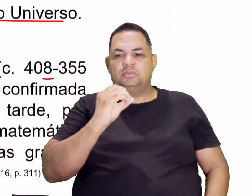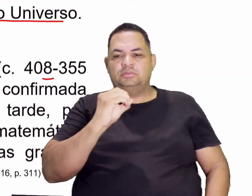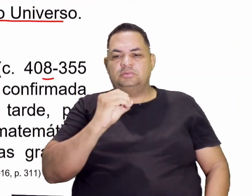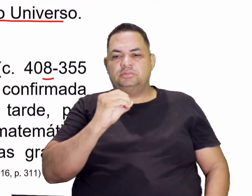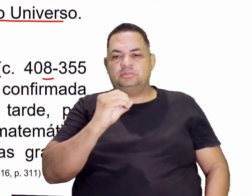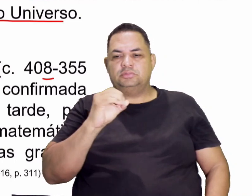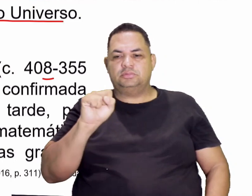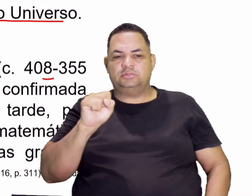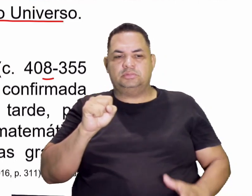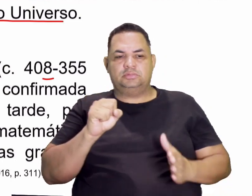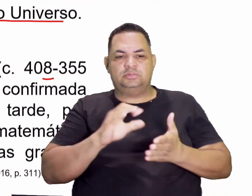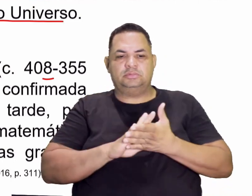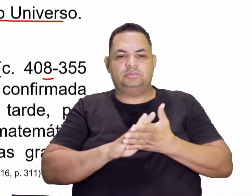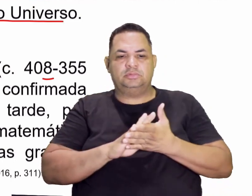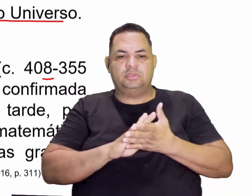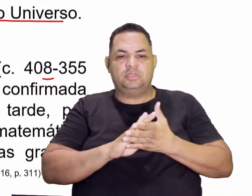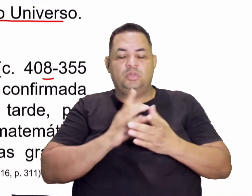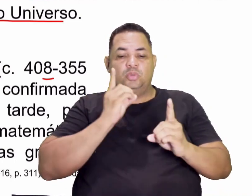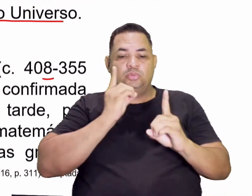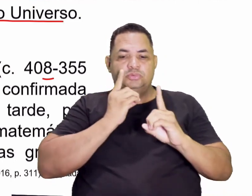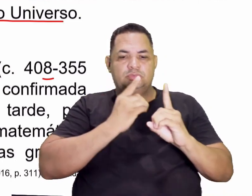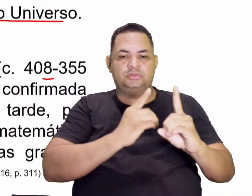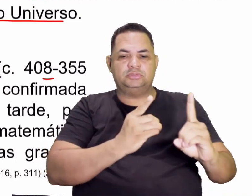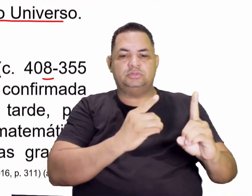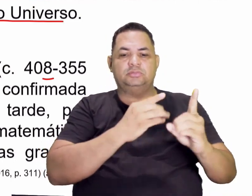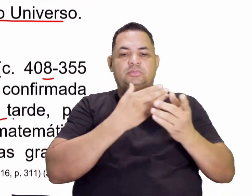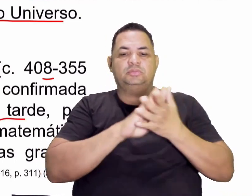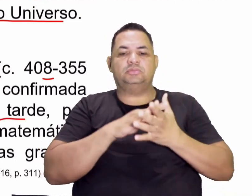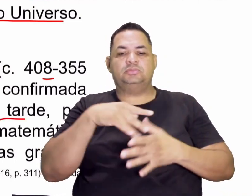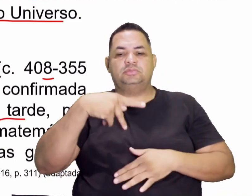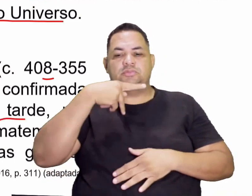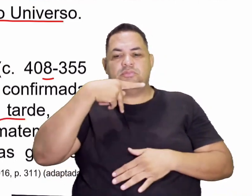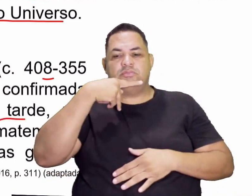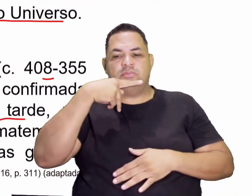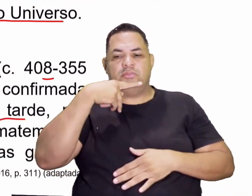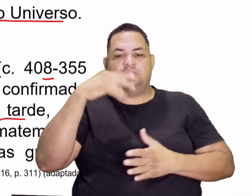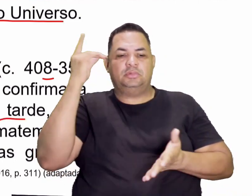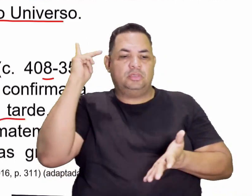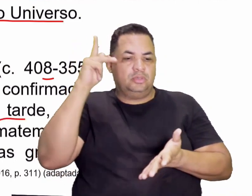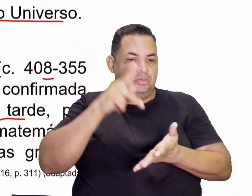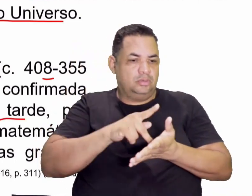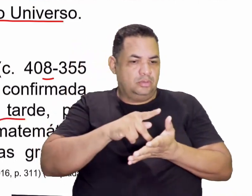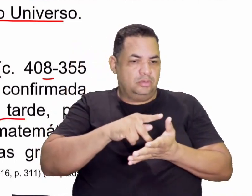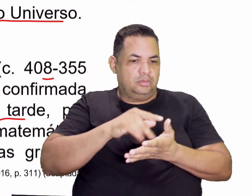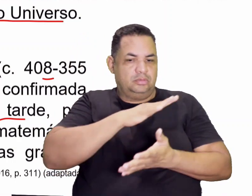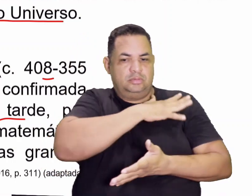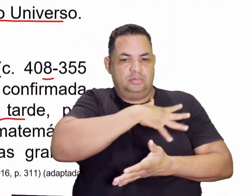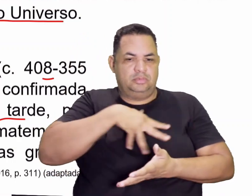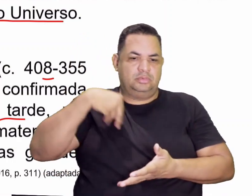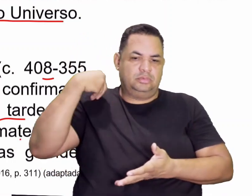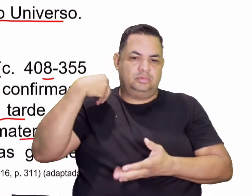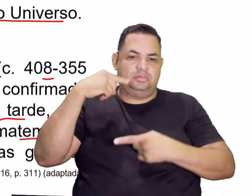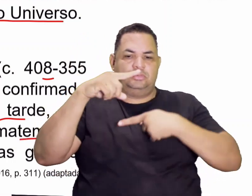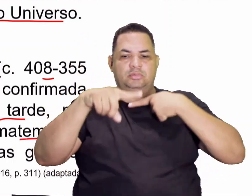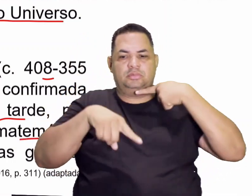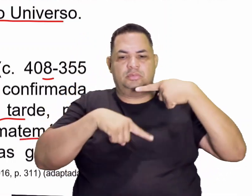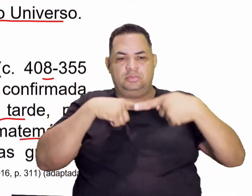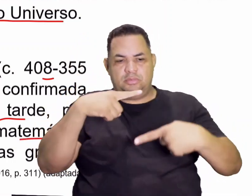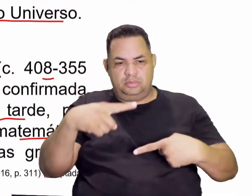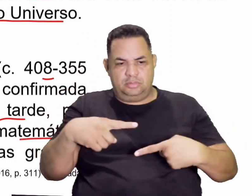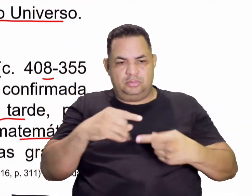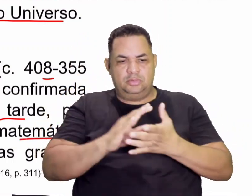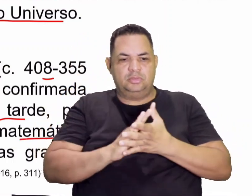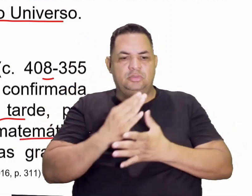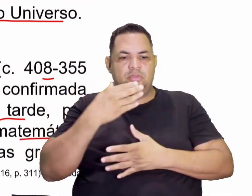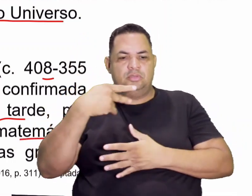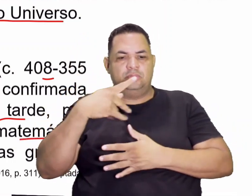Platão, e foi confirmada por Aristóteles e mais tarde por Cláudio Ptolomeu. Ele é